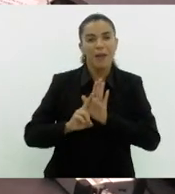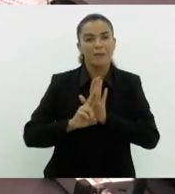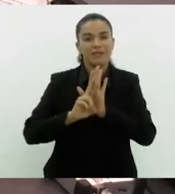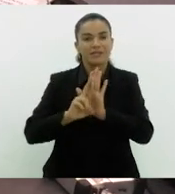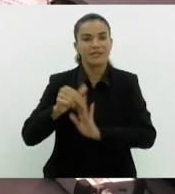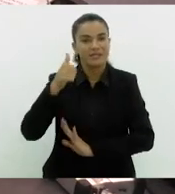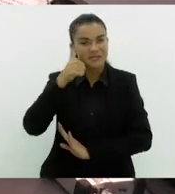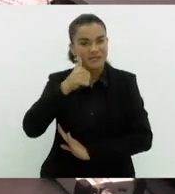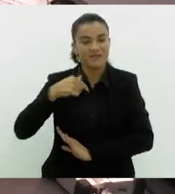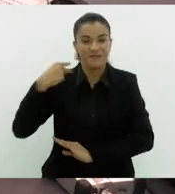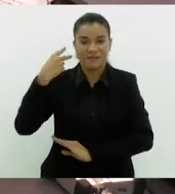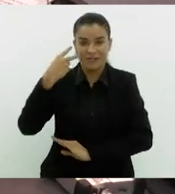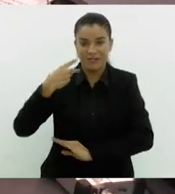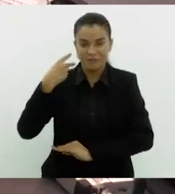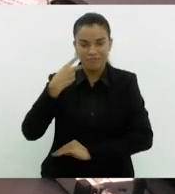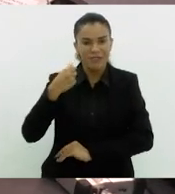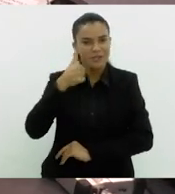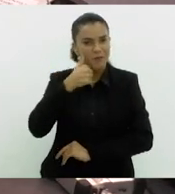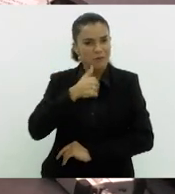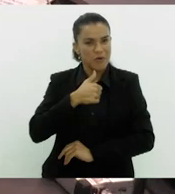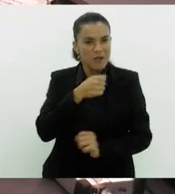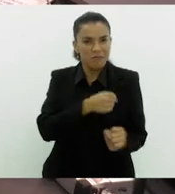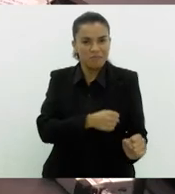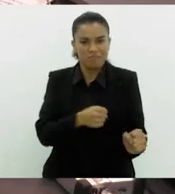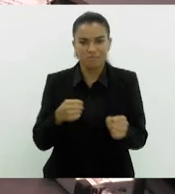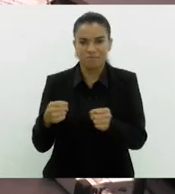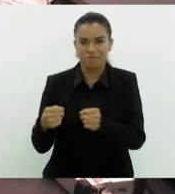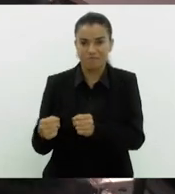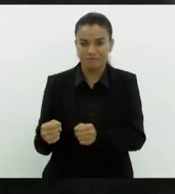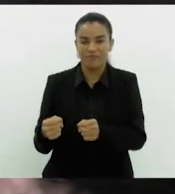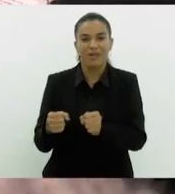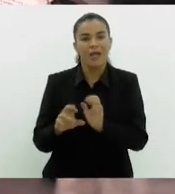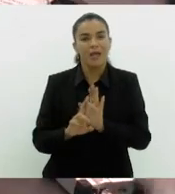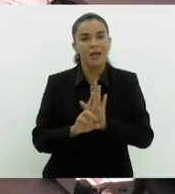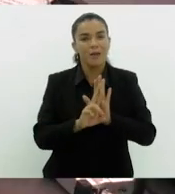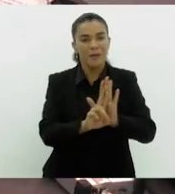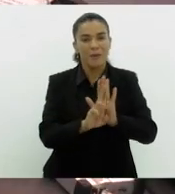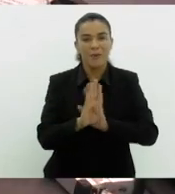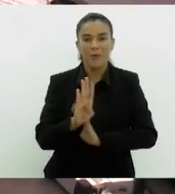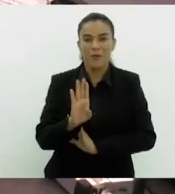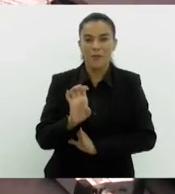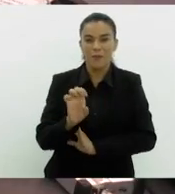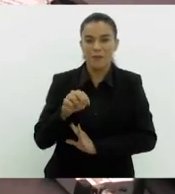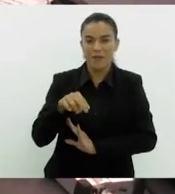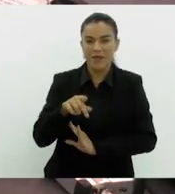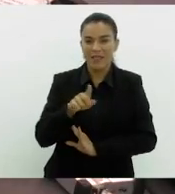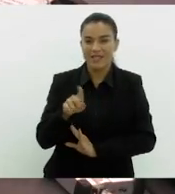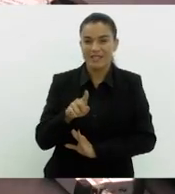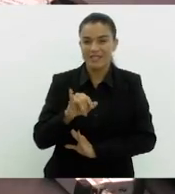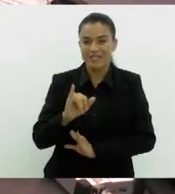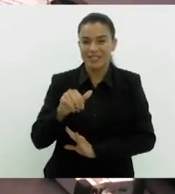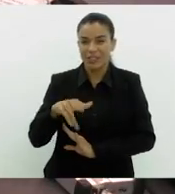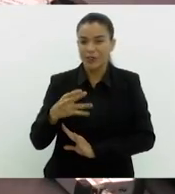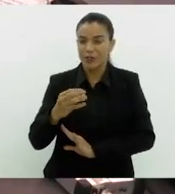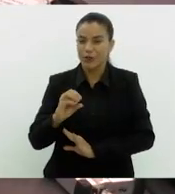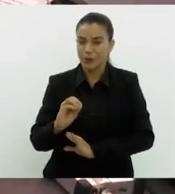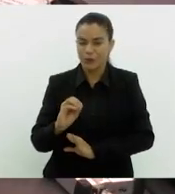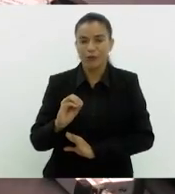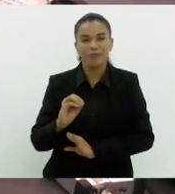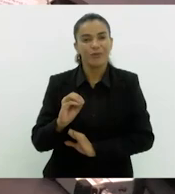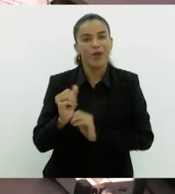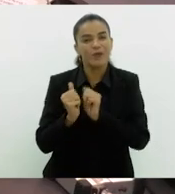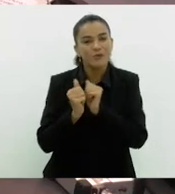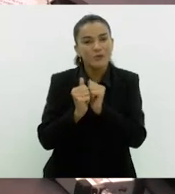de Janeiro ter essa mulher tão impotente, com a presença do Ben também, do Benzinho, que está ali. Veio acompanhando a